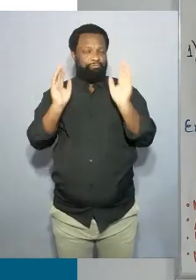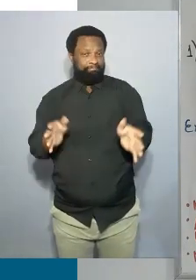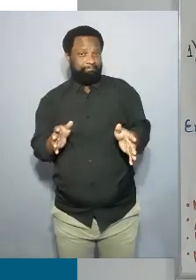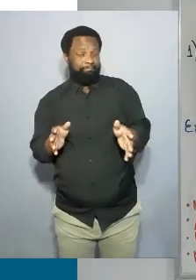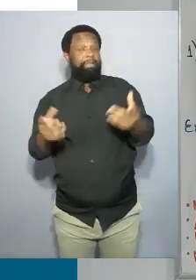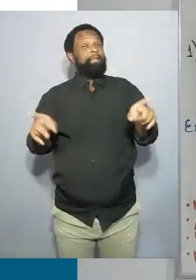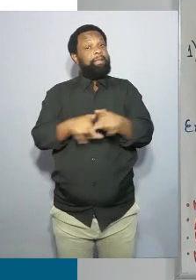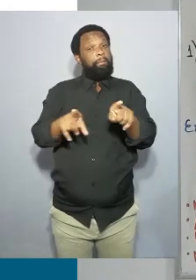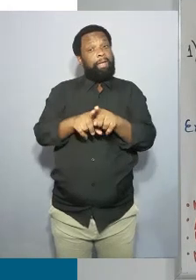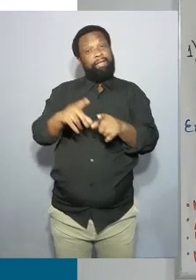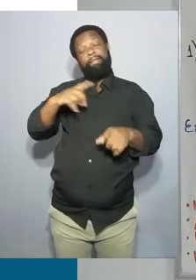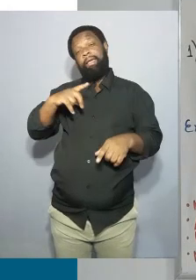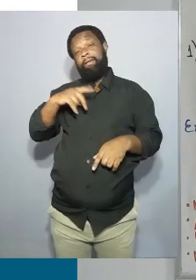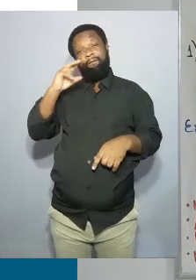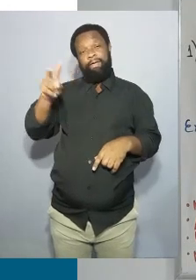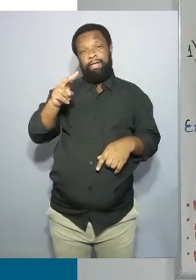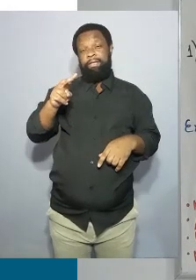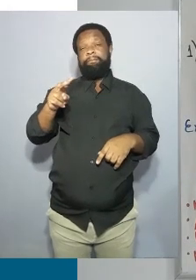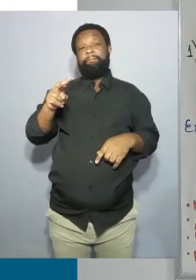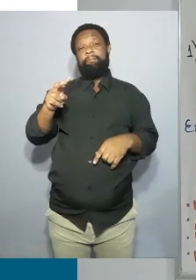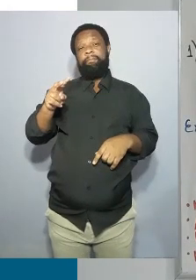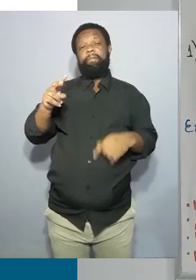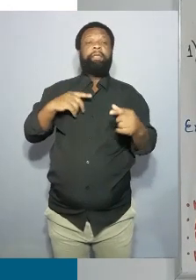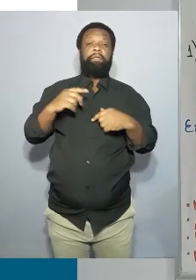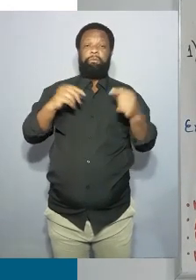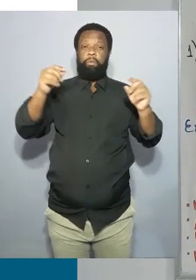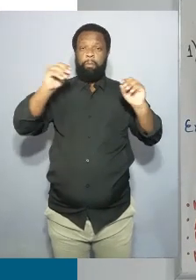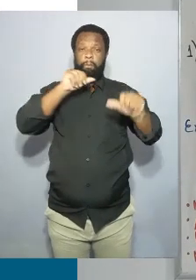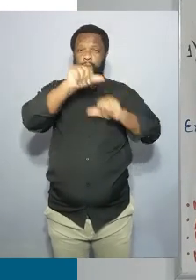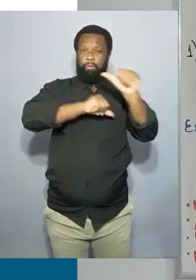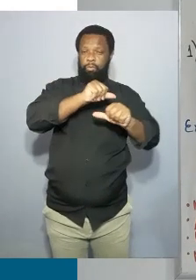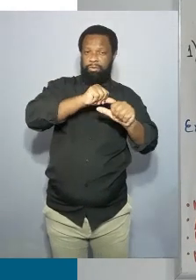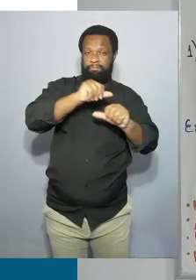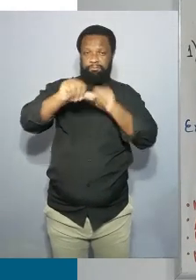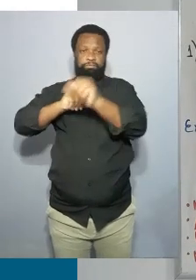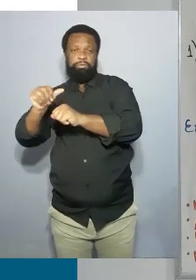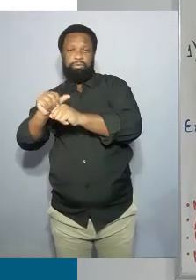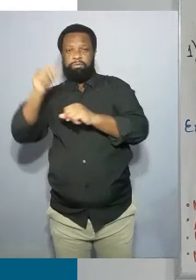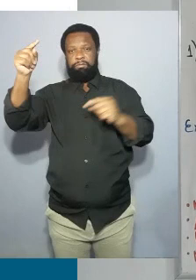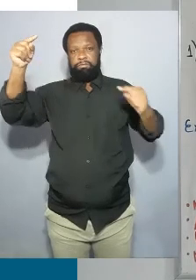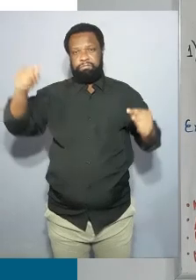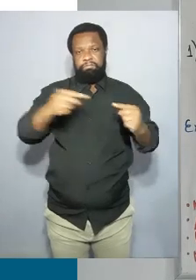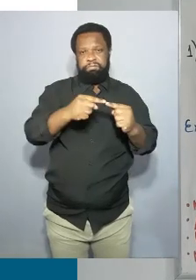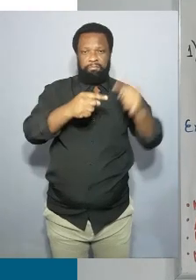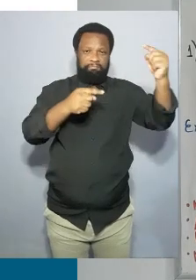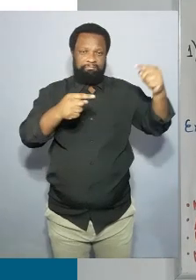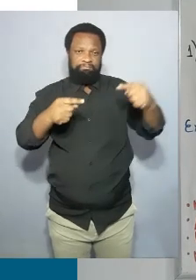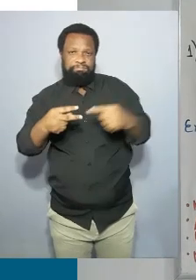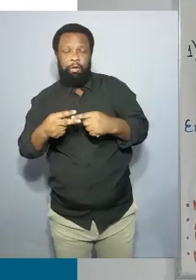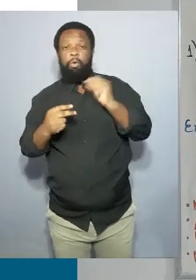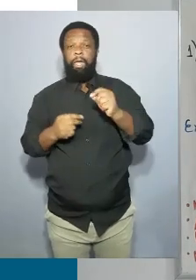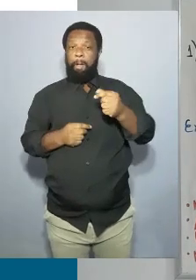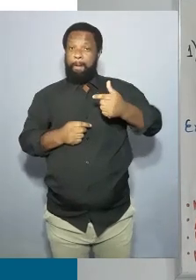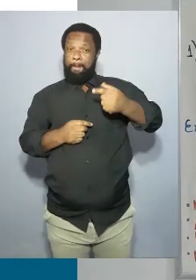Da mesma maneira aqui, olha, eu jogo esse para cá e jogo esse para cá. Sempre o